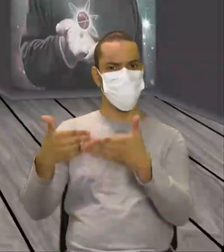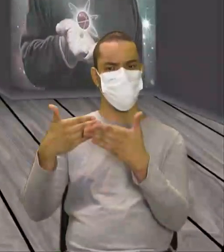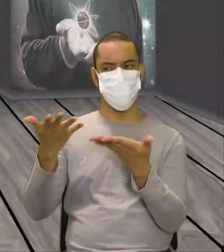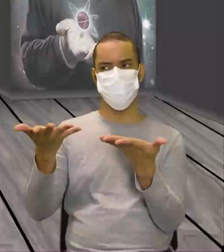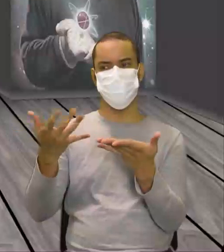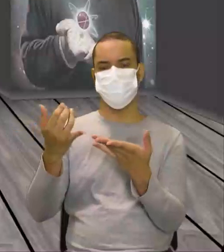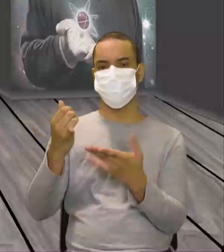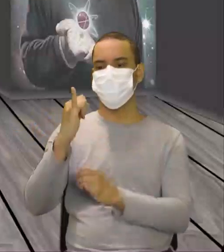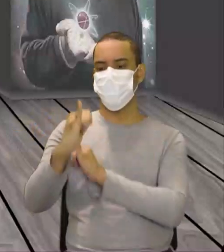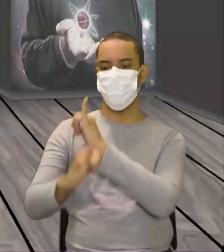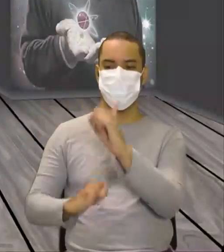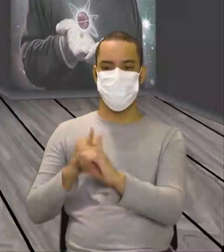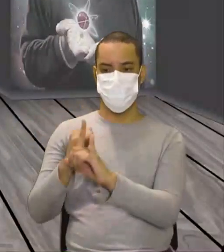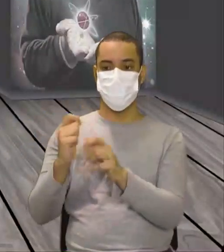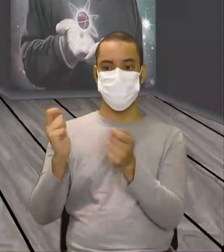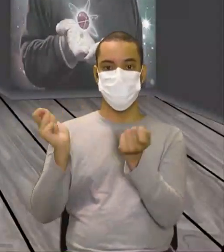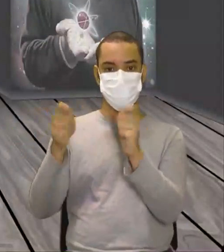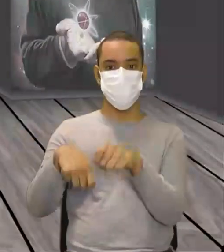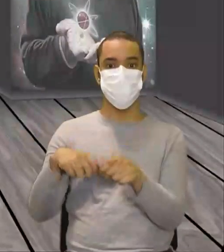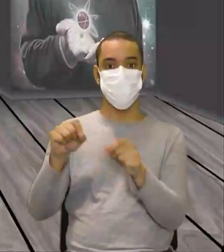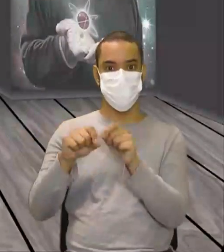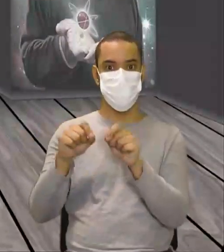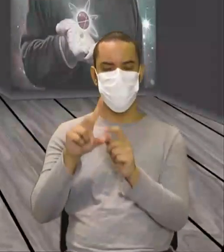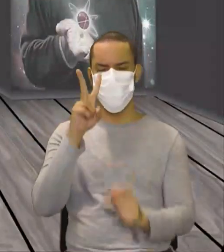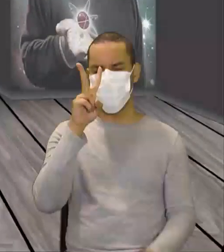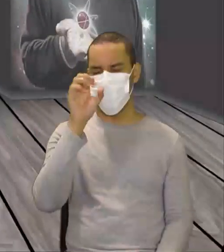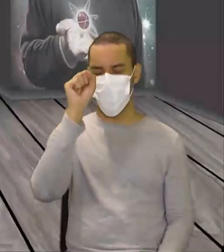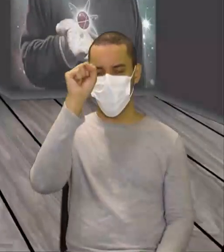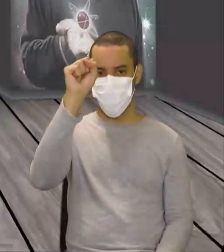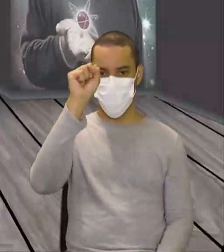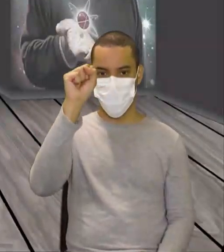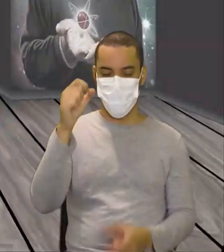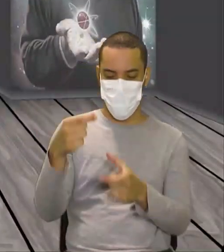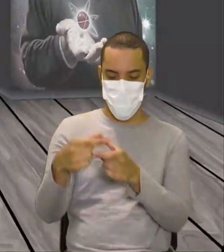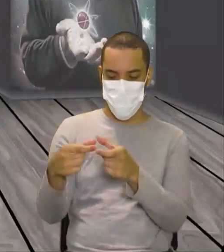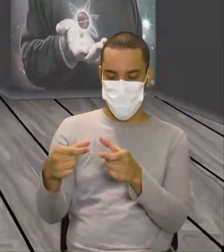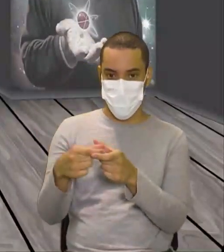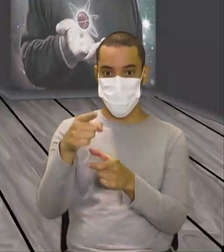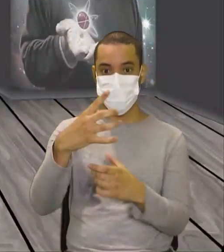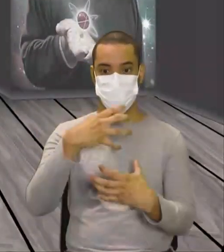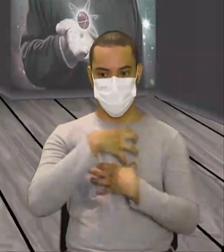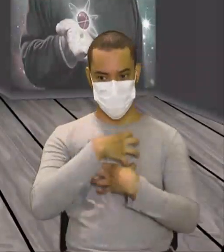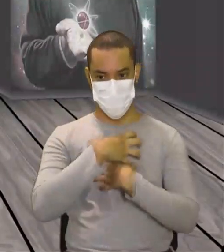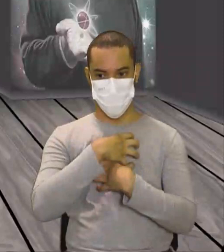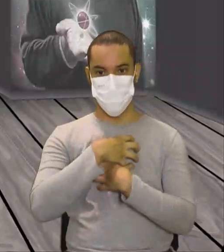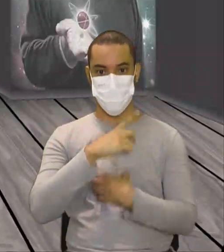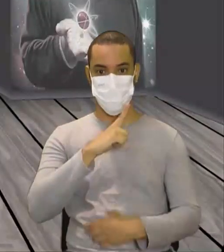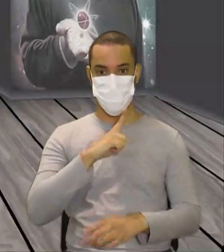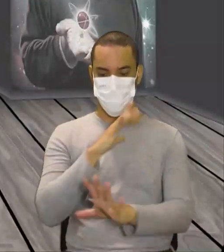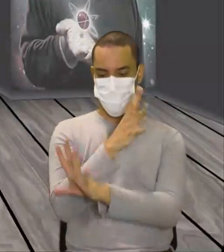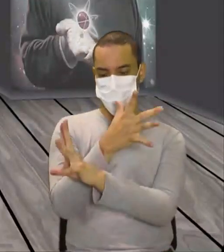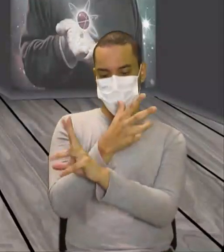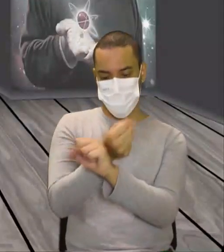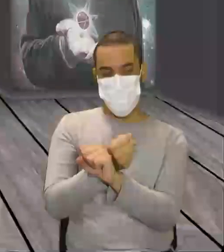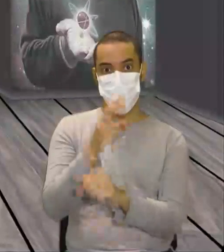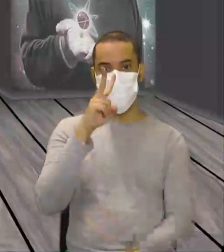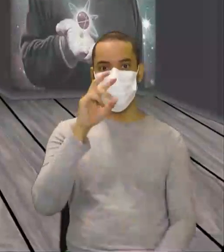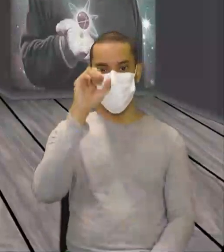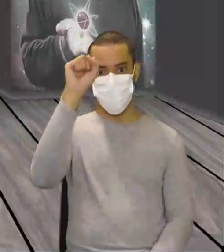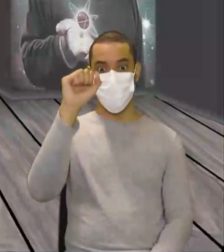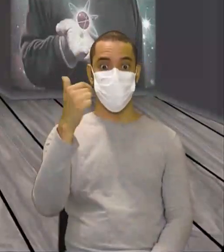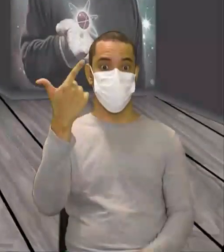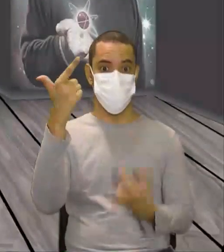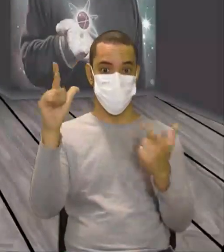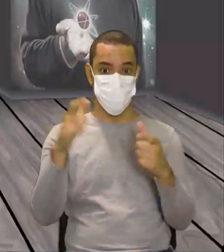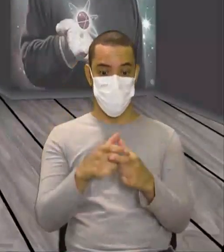internet, você consegue fazer. Ele é muito forte. O pequenininho, você já sente que ele tem uma atração muito grande. Os